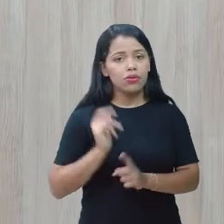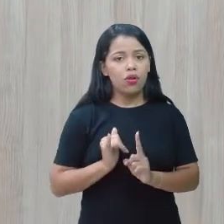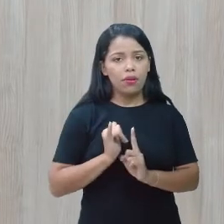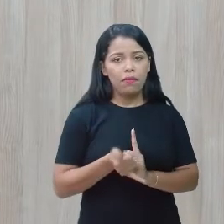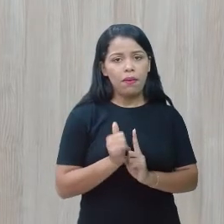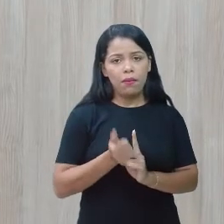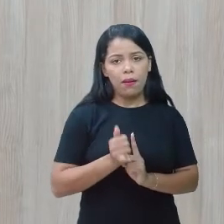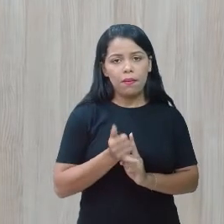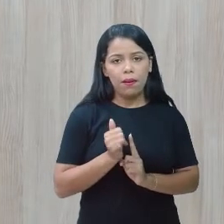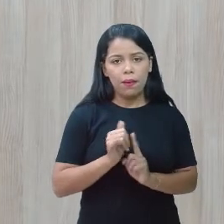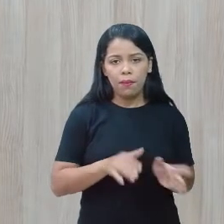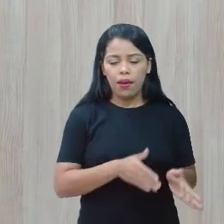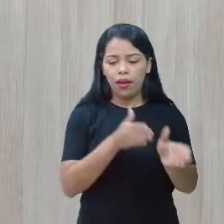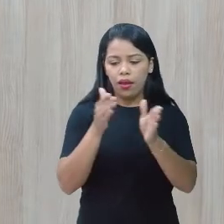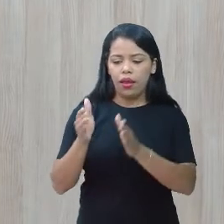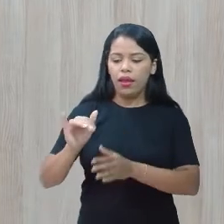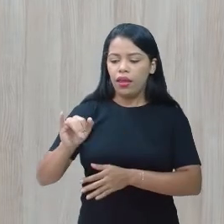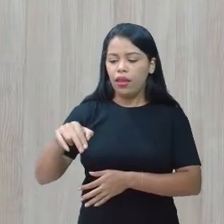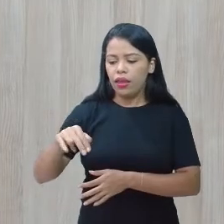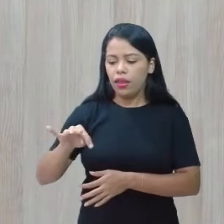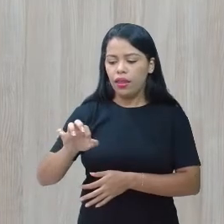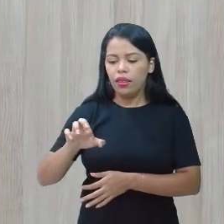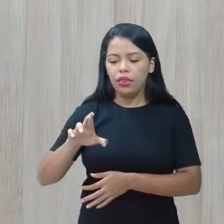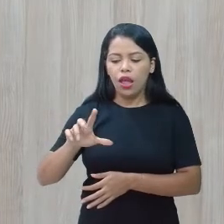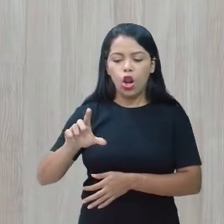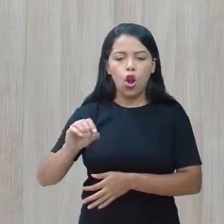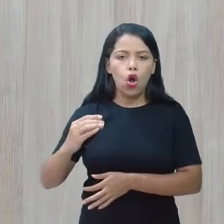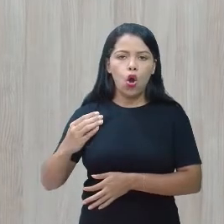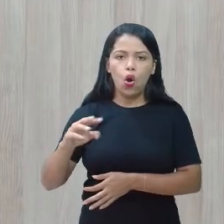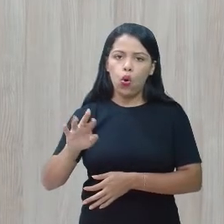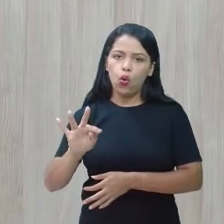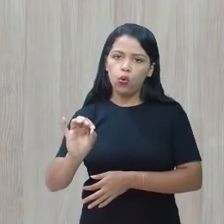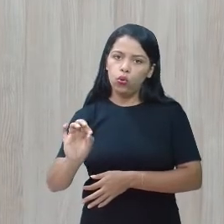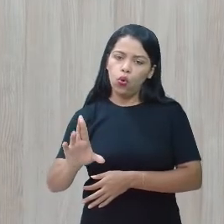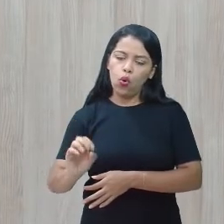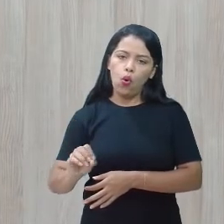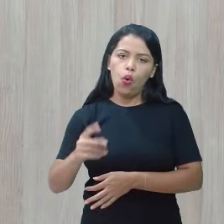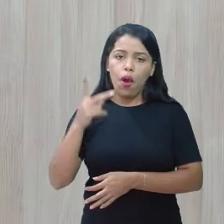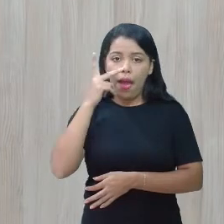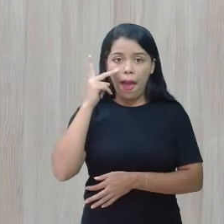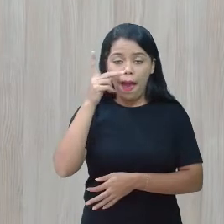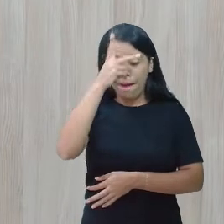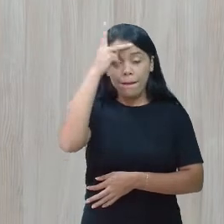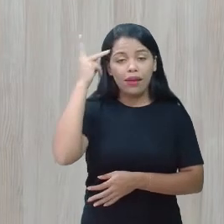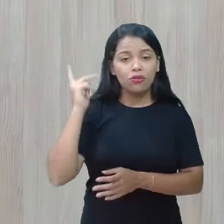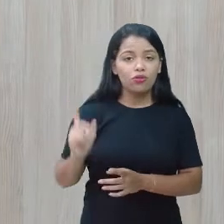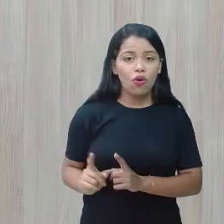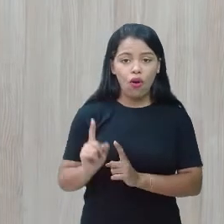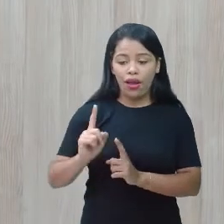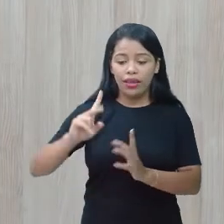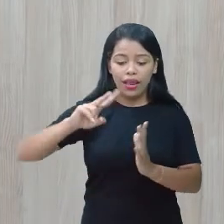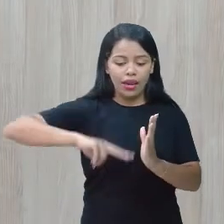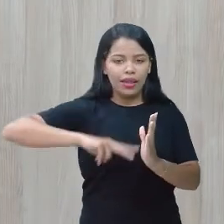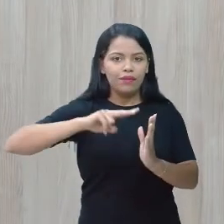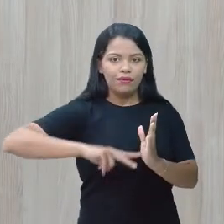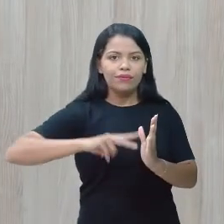a anedota, e o interlocutor é aquele que recebe, né? É o receptor, aquele